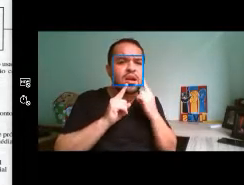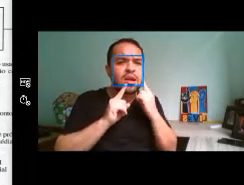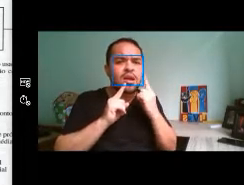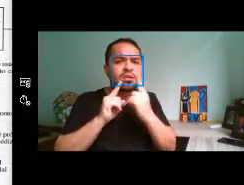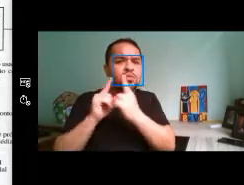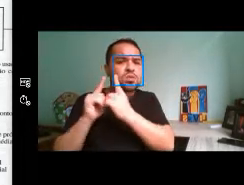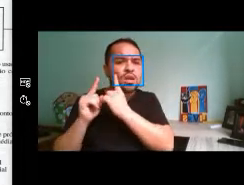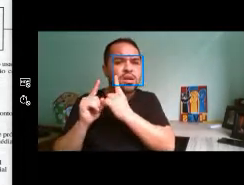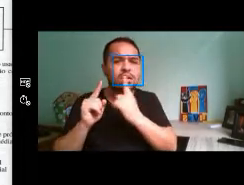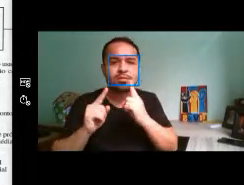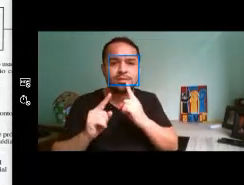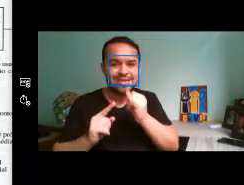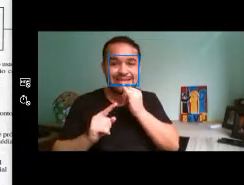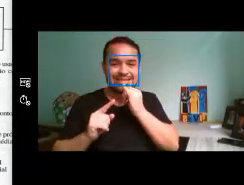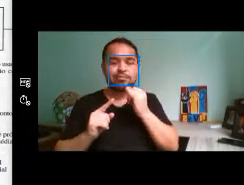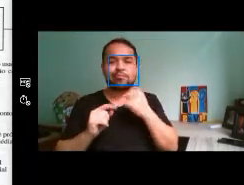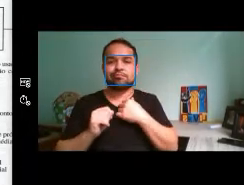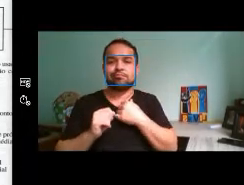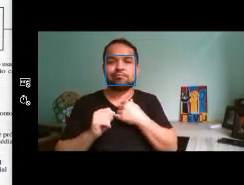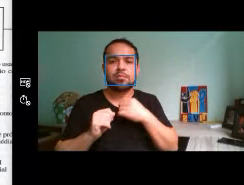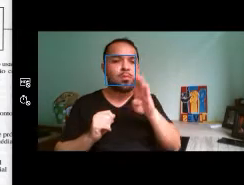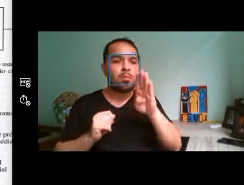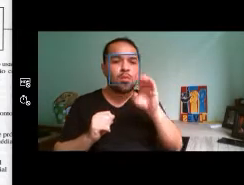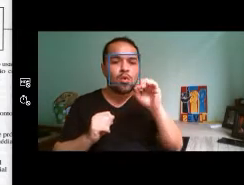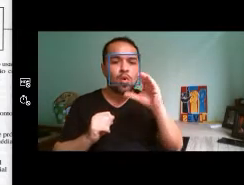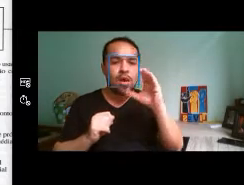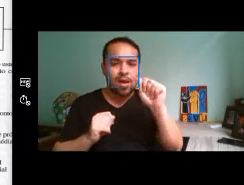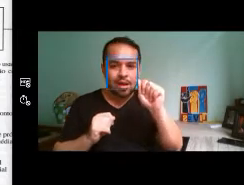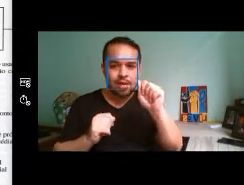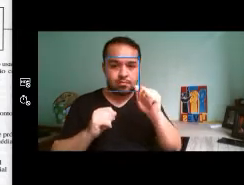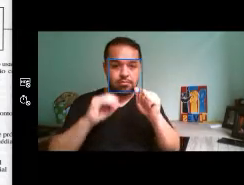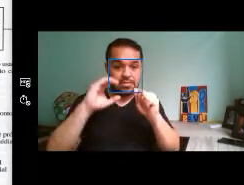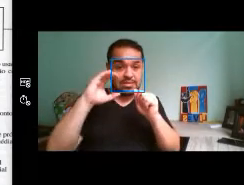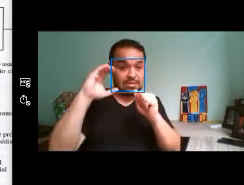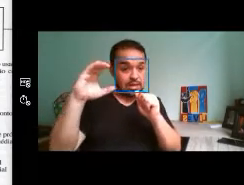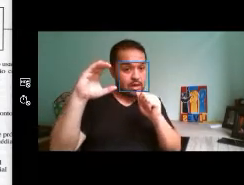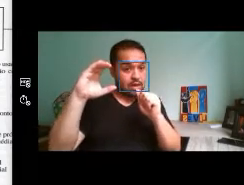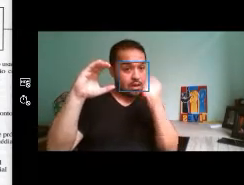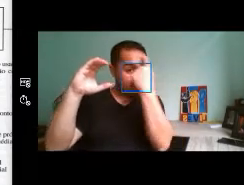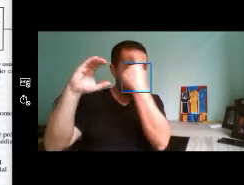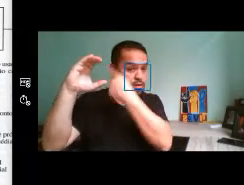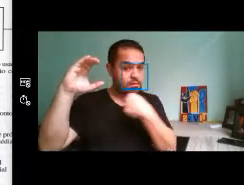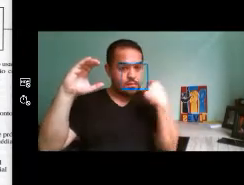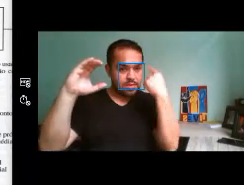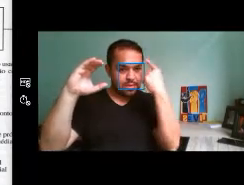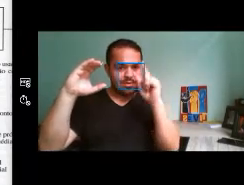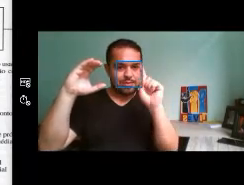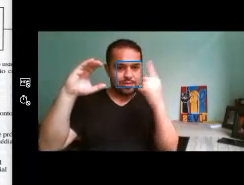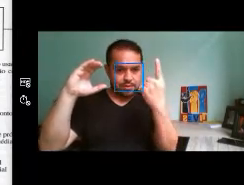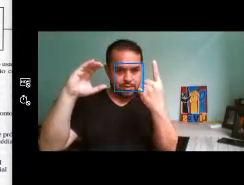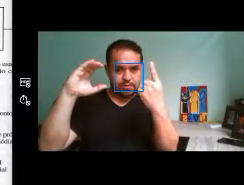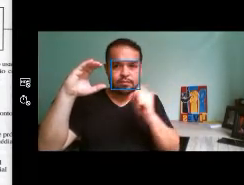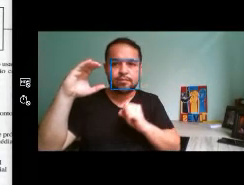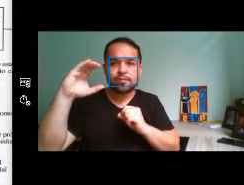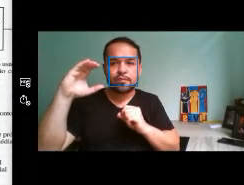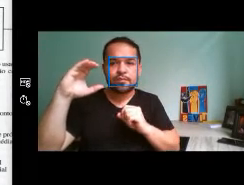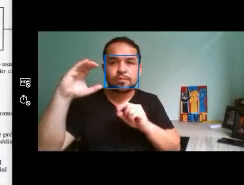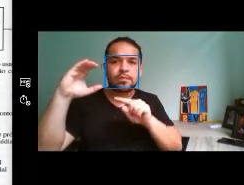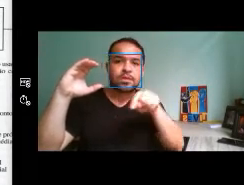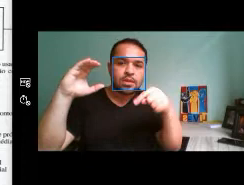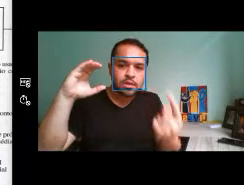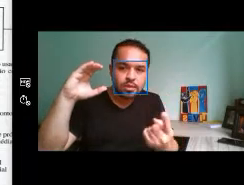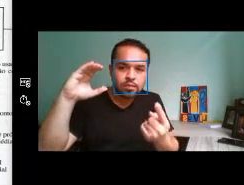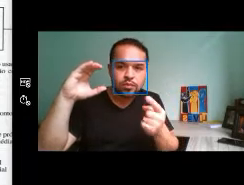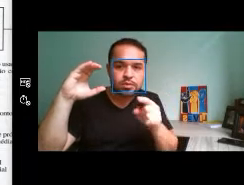corpo que eu estou falando. Por exemplo, no boca aqui, ó, se é um sinal que é feito na boca, primeiro eu vou colocar C